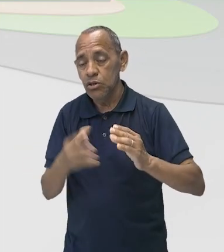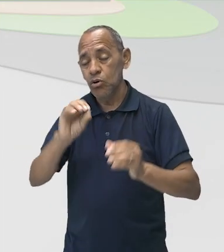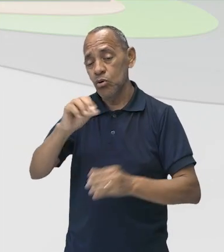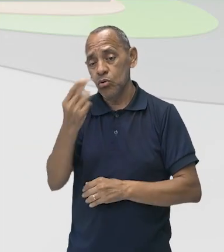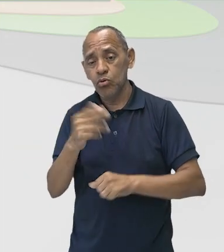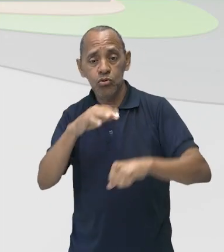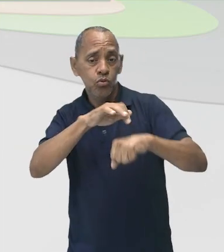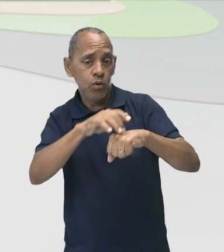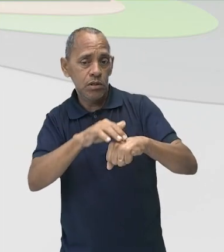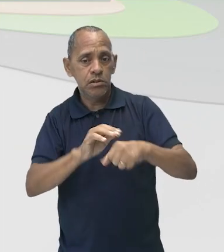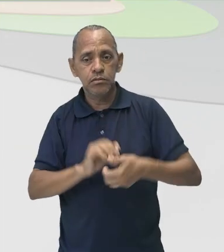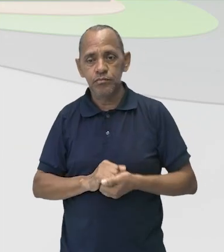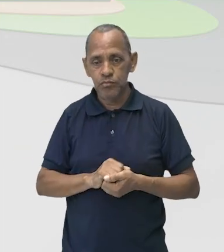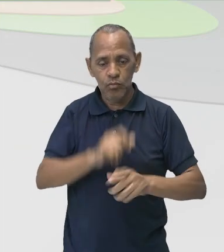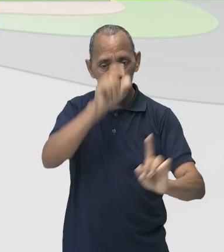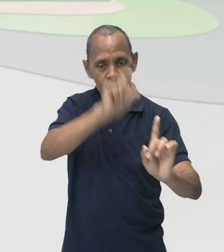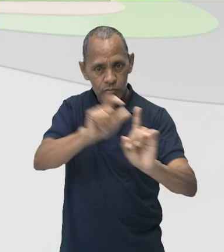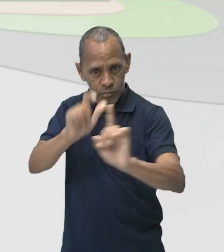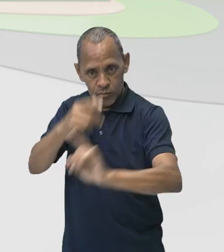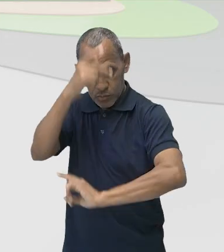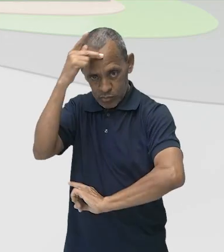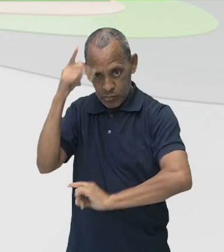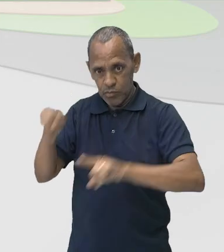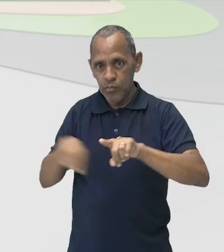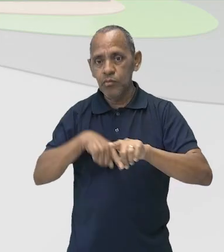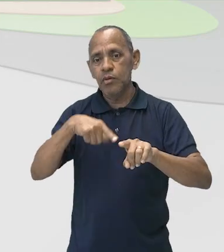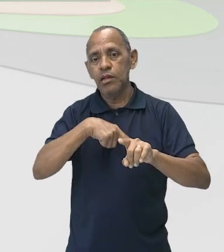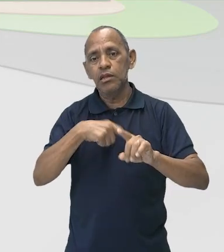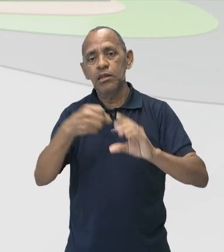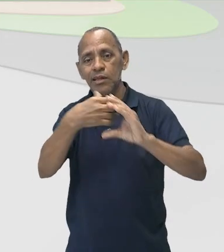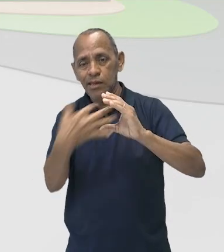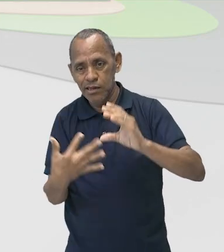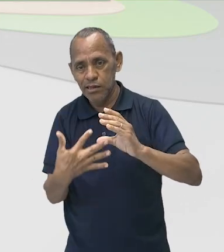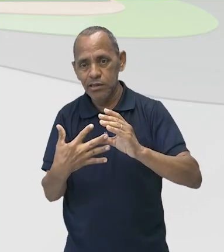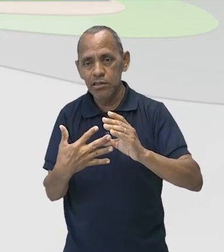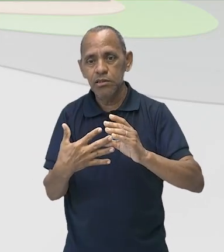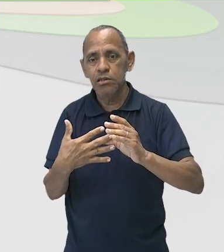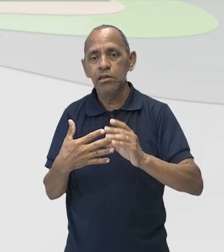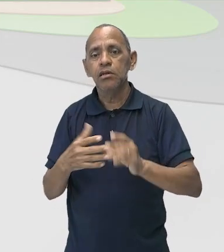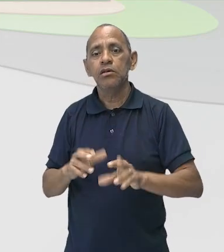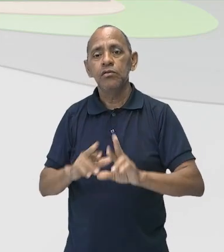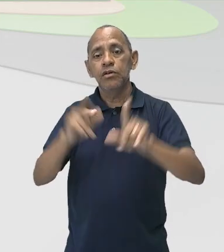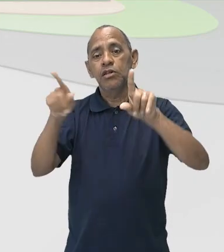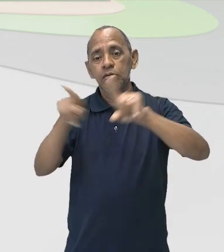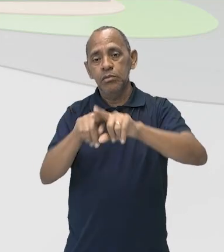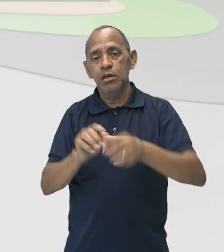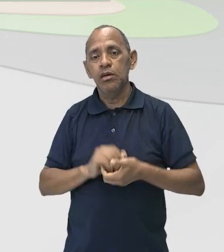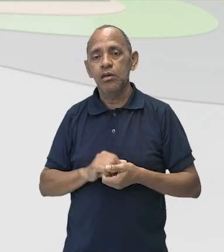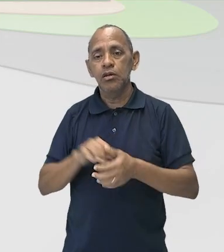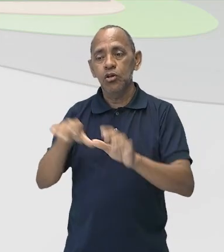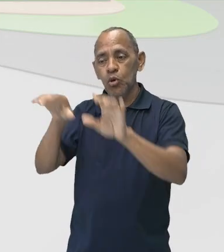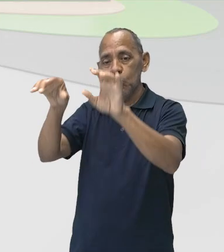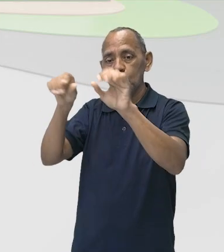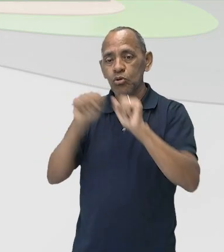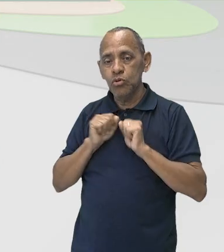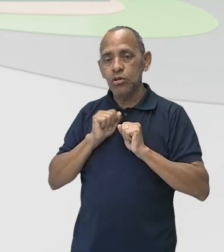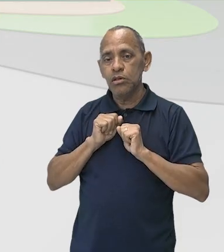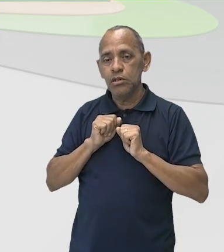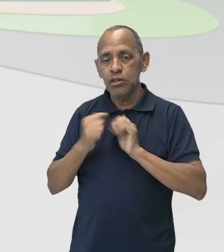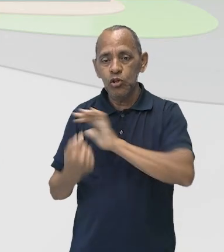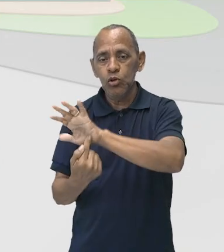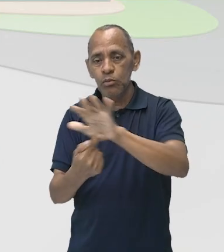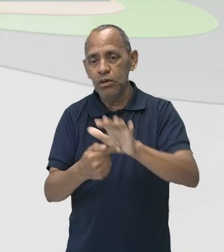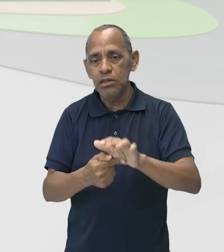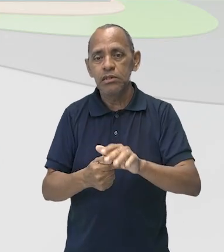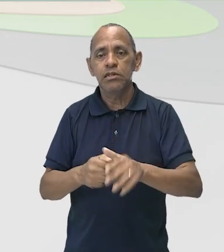ou a doença. Indivíduos que carregam apenas uma cópia do gene alterado são chamados de portadores e geralmente não